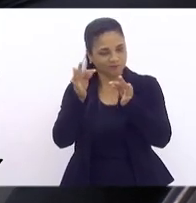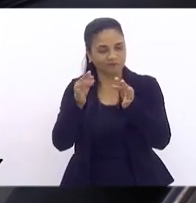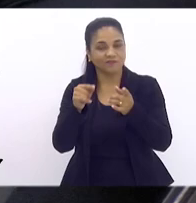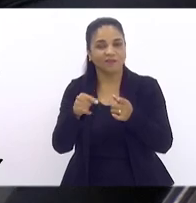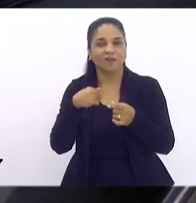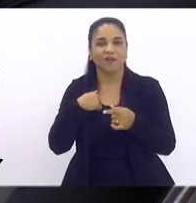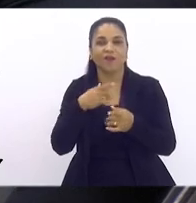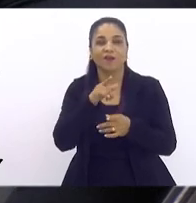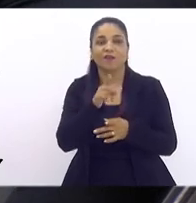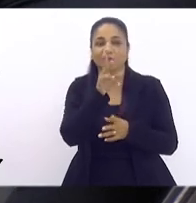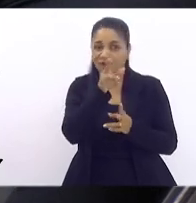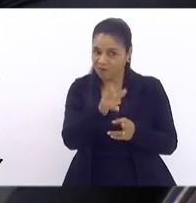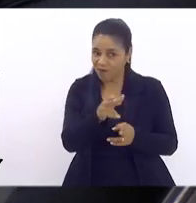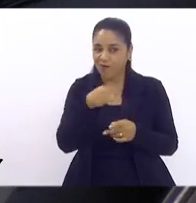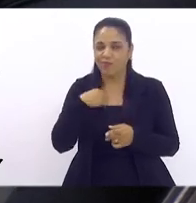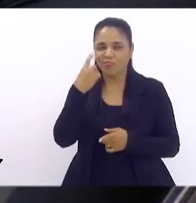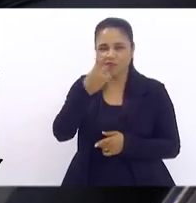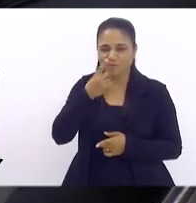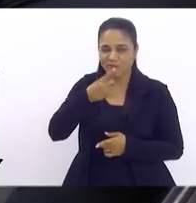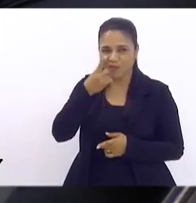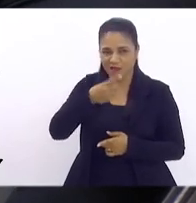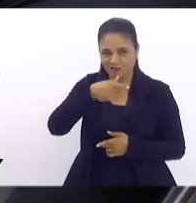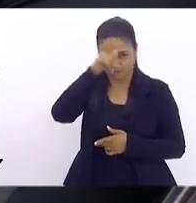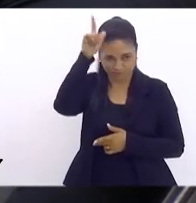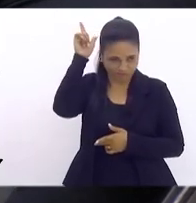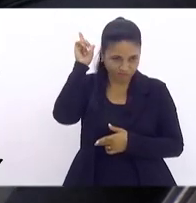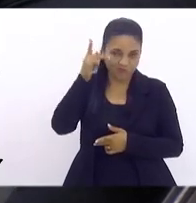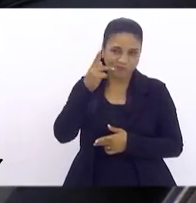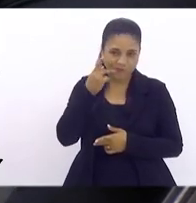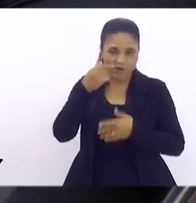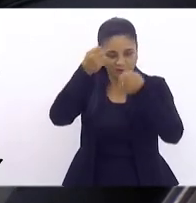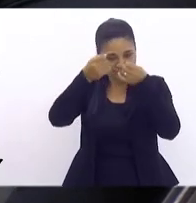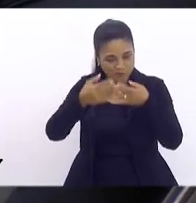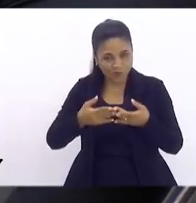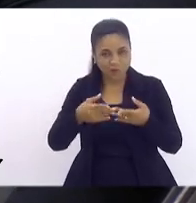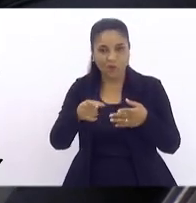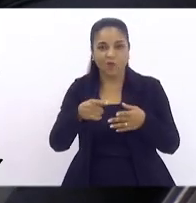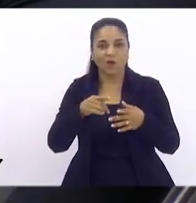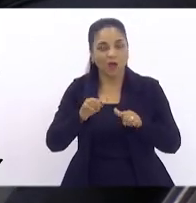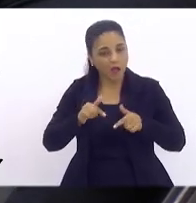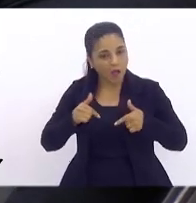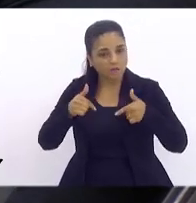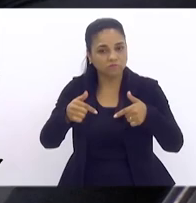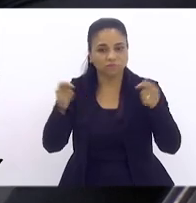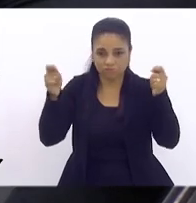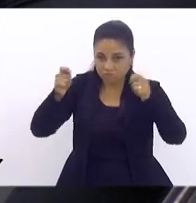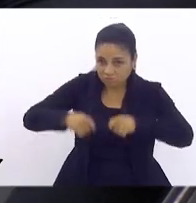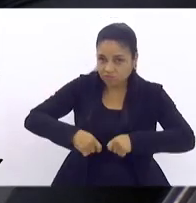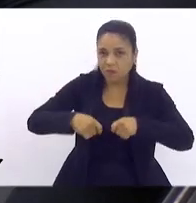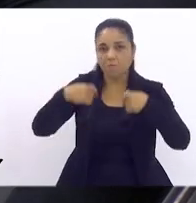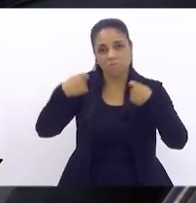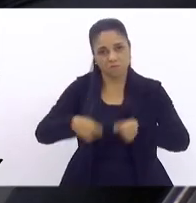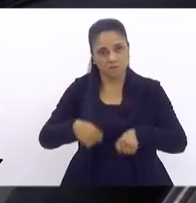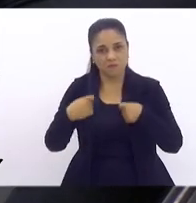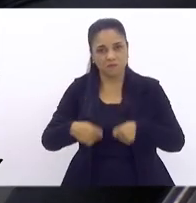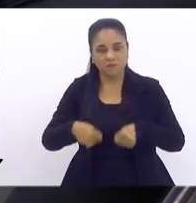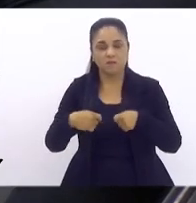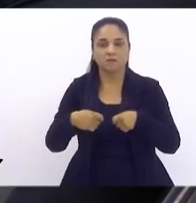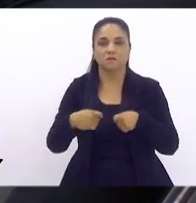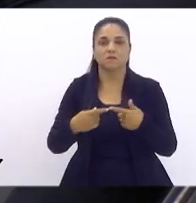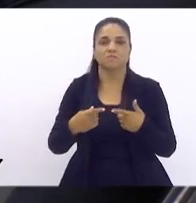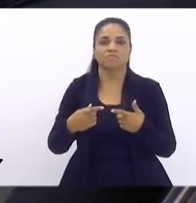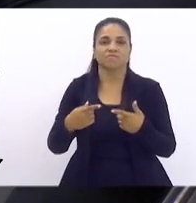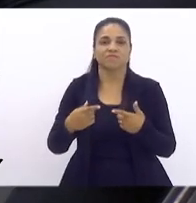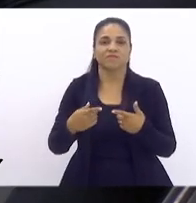num ponto que o Deputado Luiz Paulo falou assim a necessidade que nós que atuamos temos de nos capacitar e nos atualizar